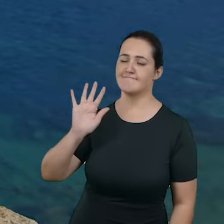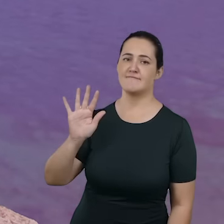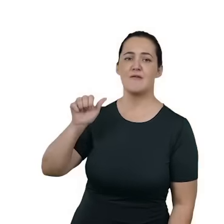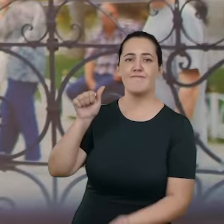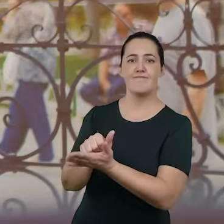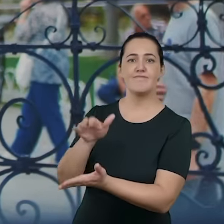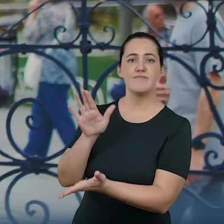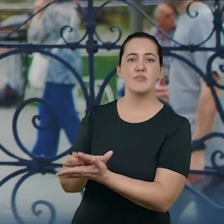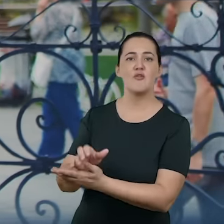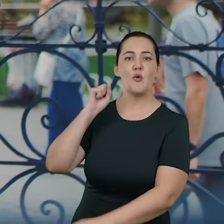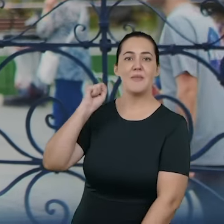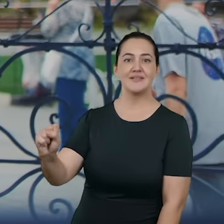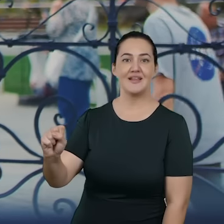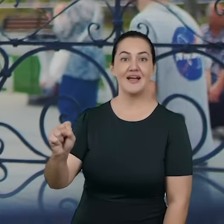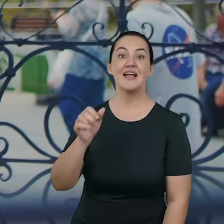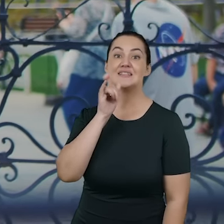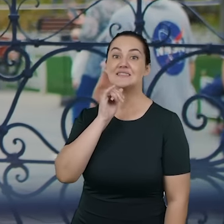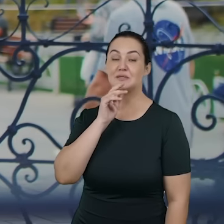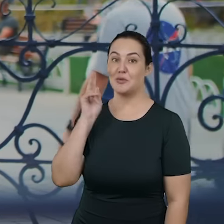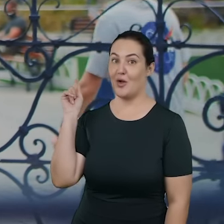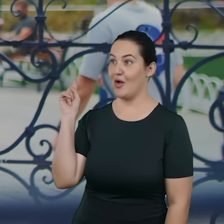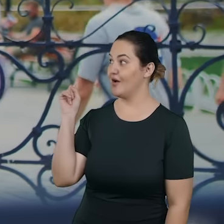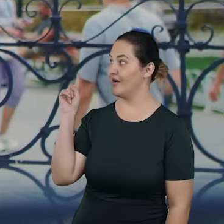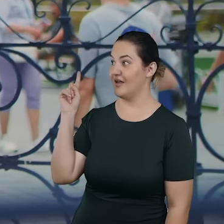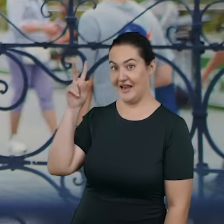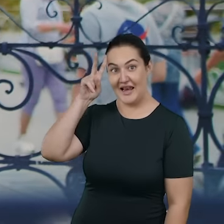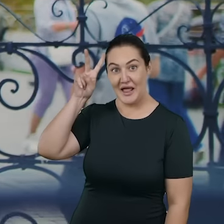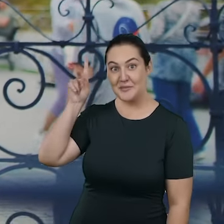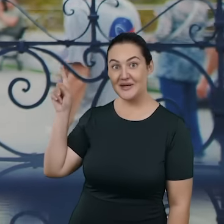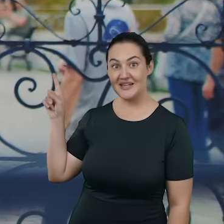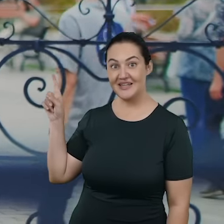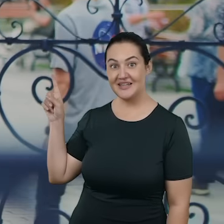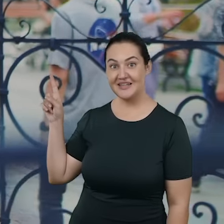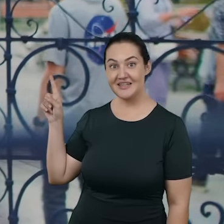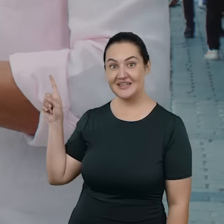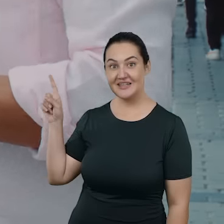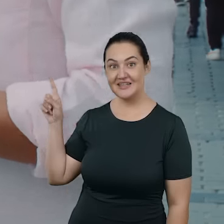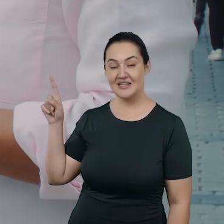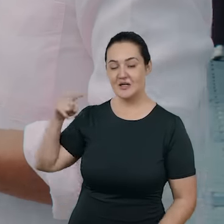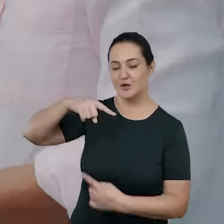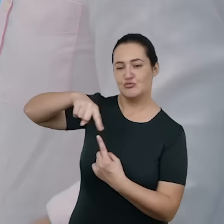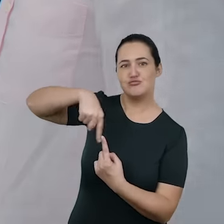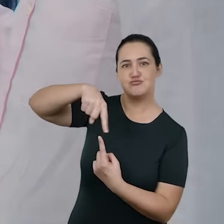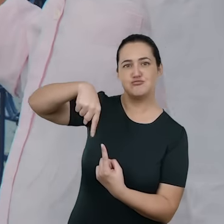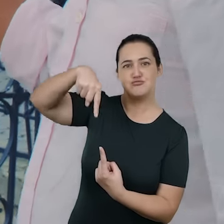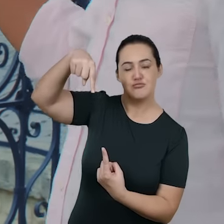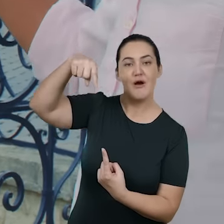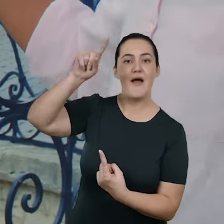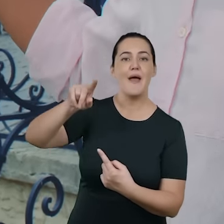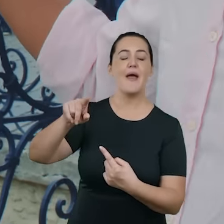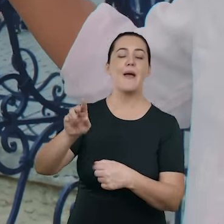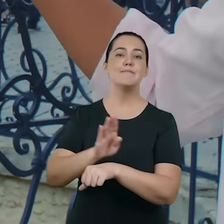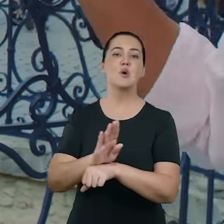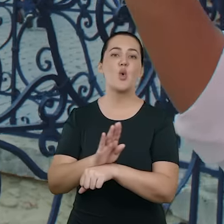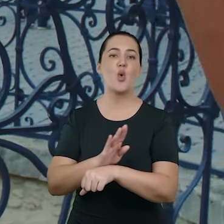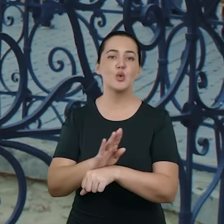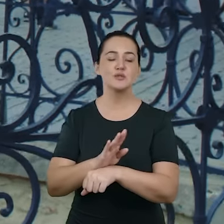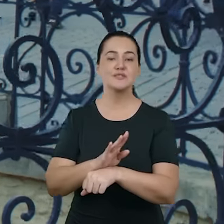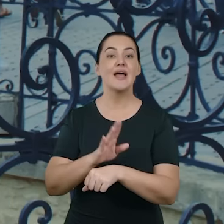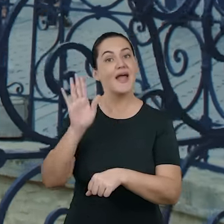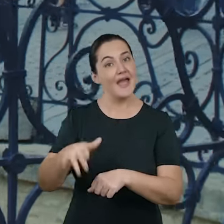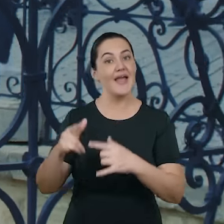Istambul, mostrando justamente o hipódromo, e você viu lá aquela serpente de bronze, ou pedaço dela que sobrou, é claro, que veio